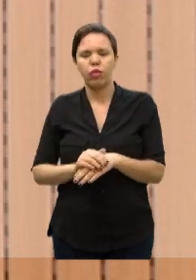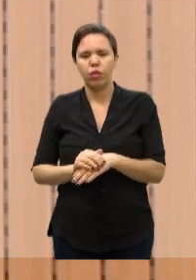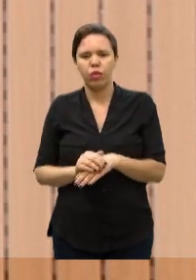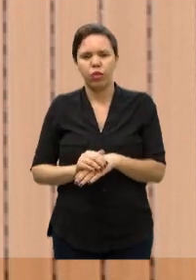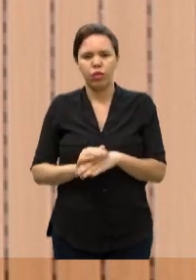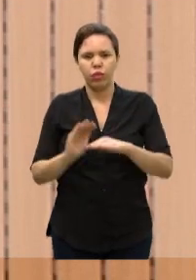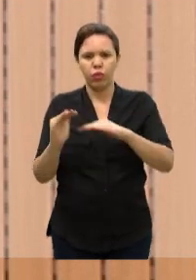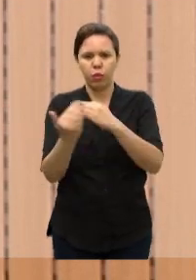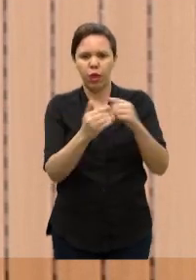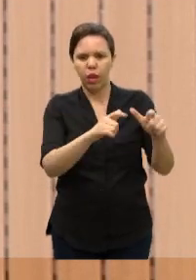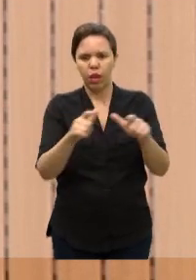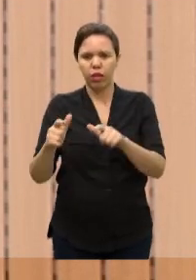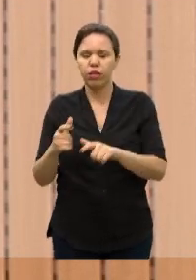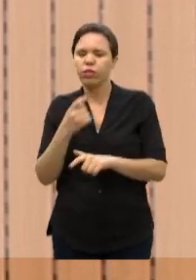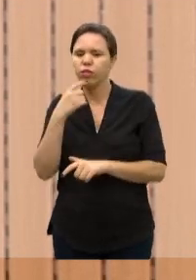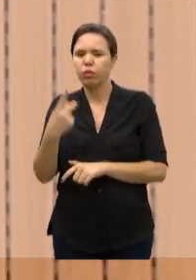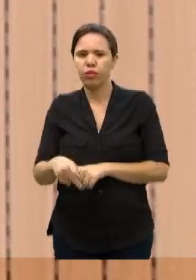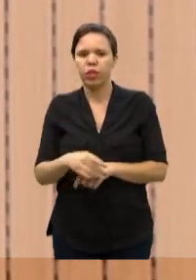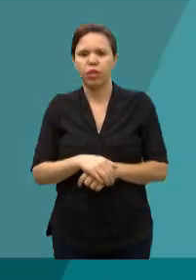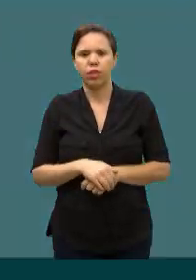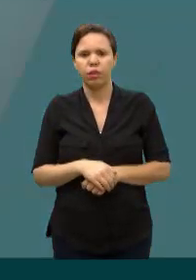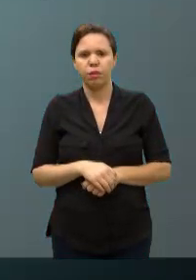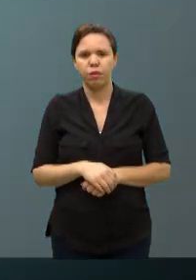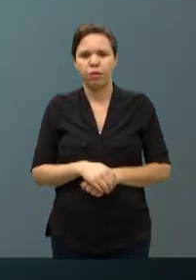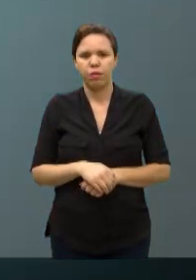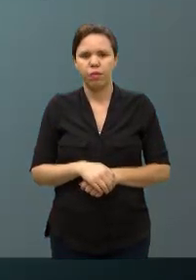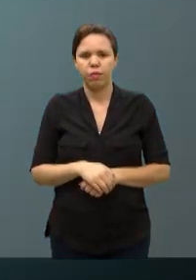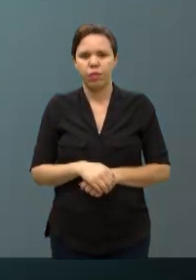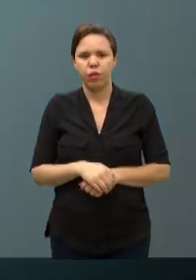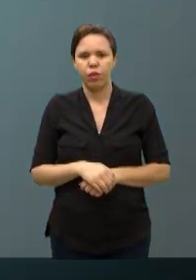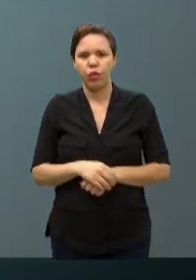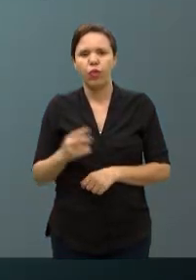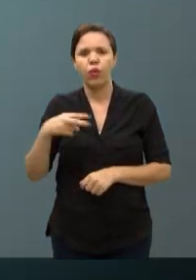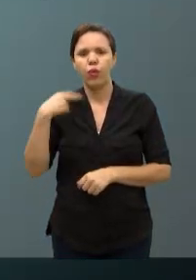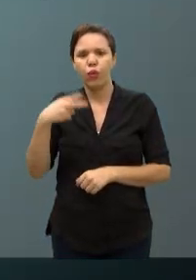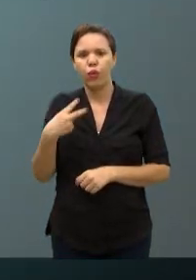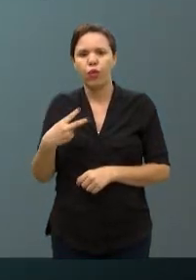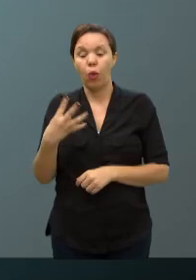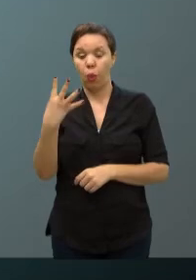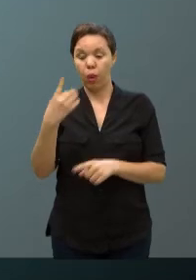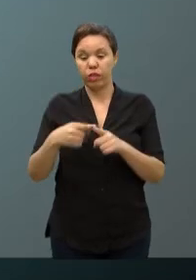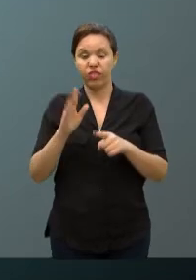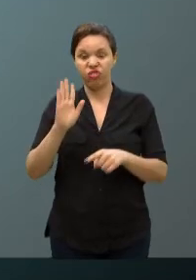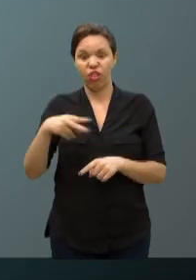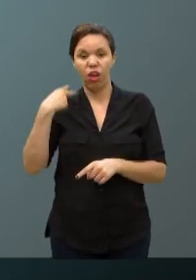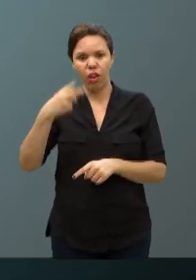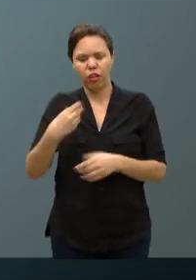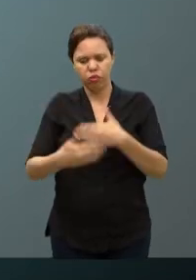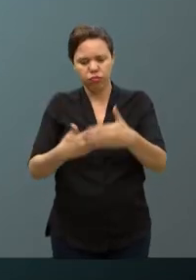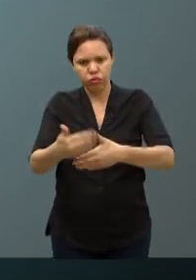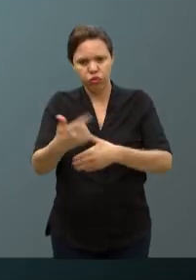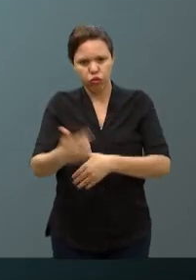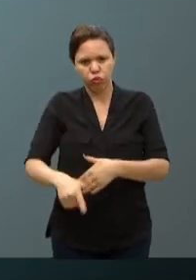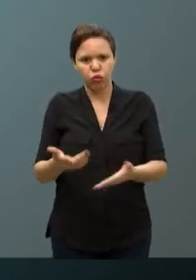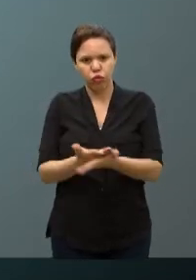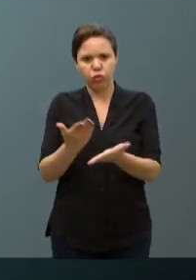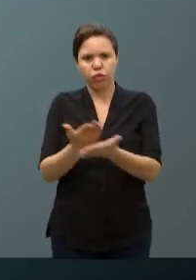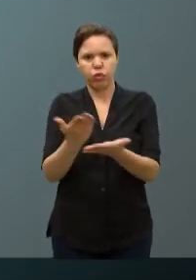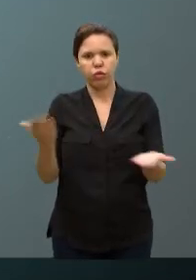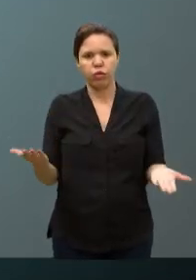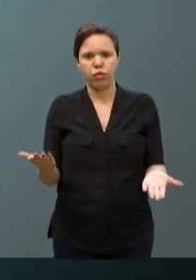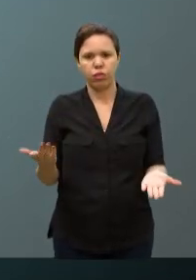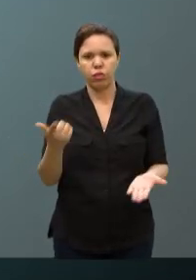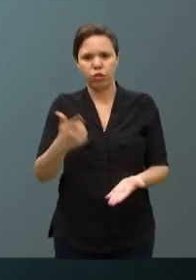da cidade, que é o distrito de Nova Aparecida. Como vereador, está em seu 4º mandato consecutivo, para o qual